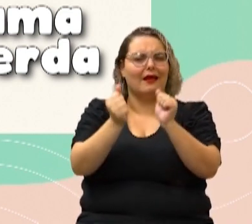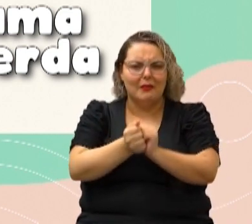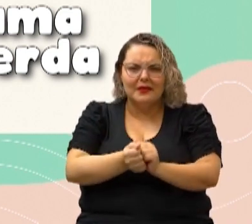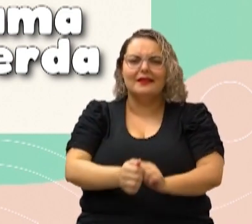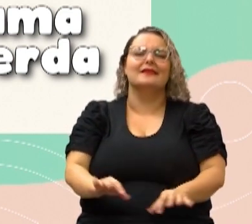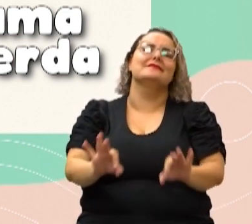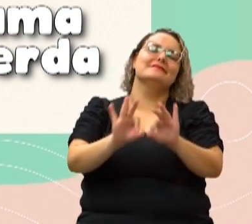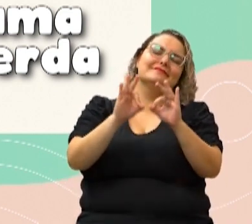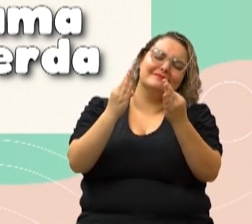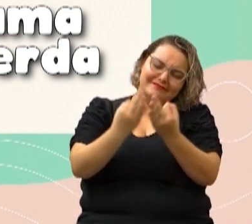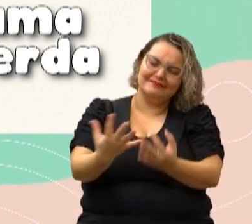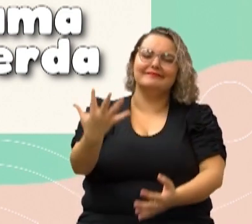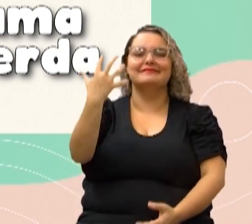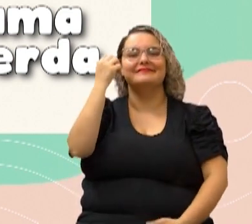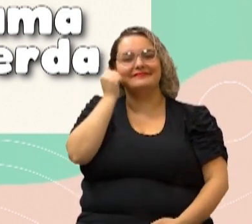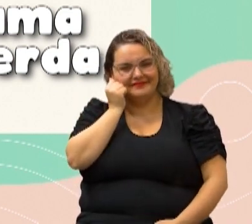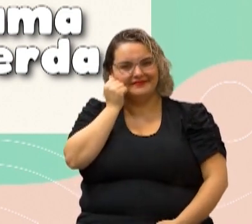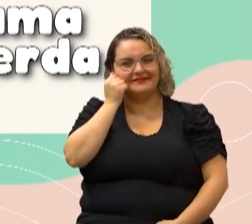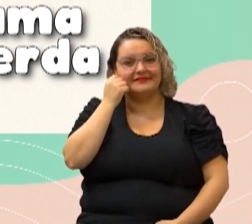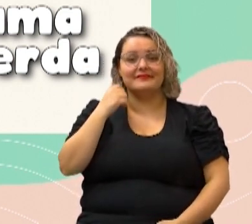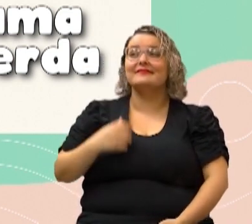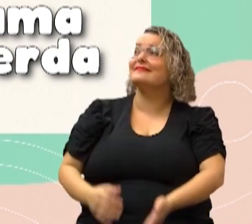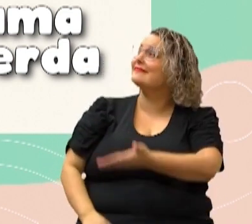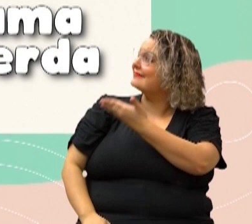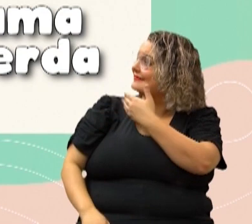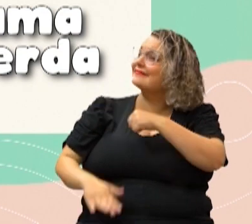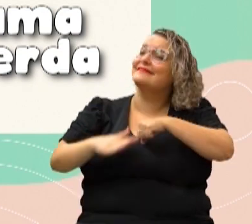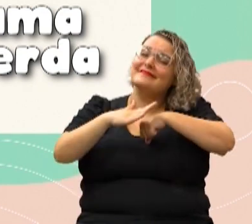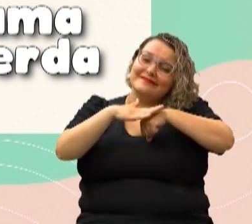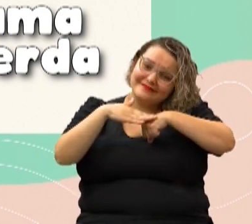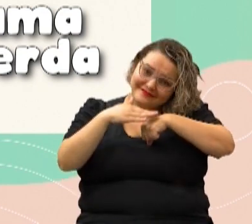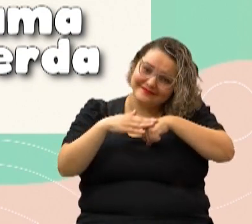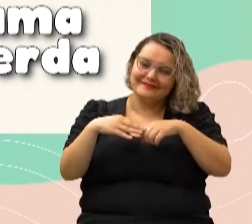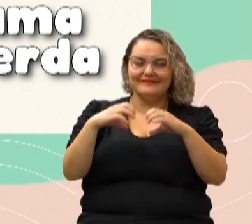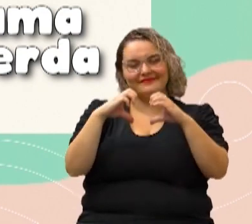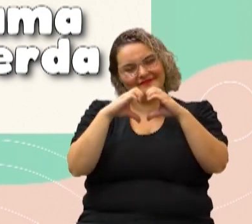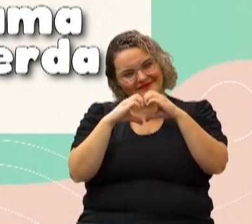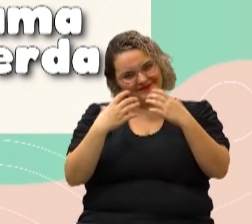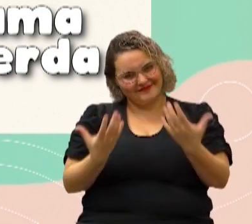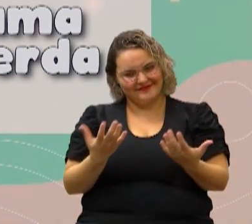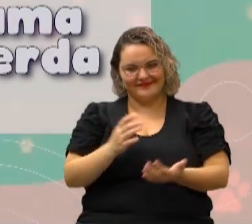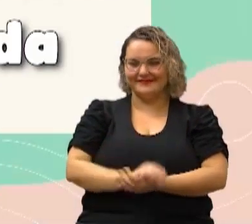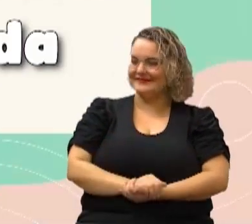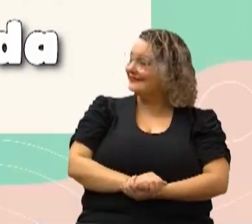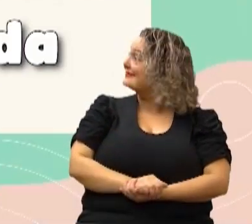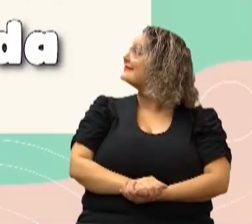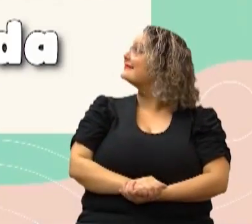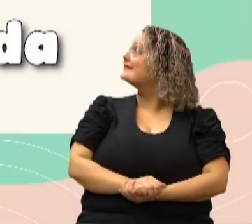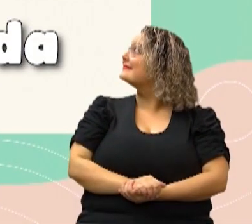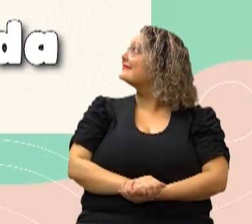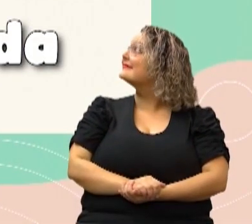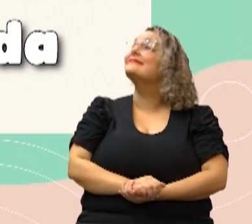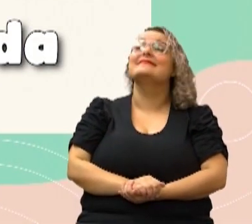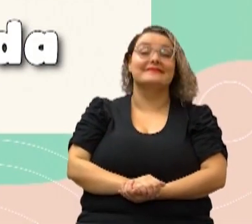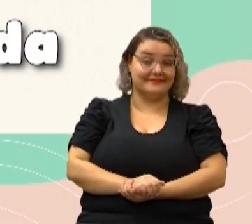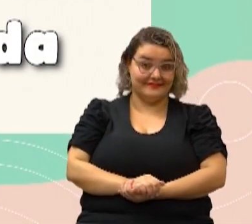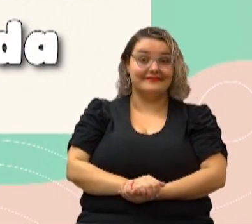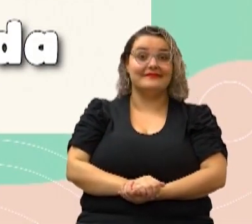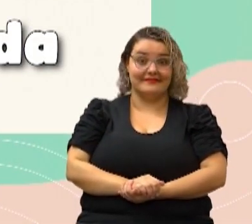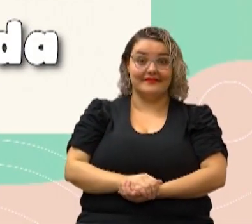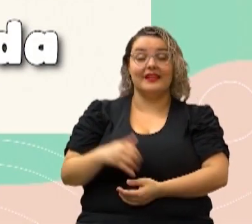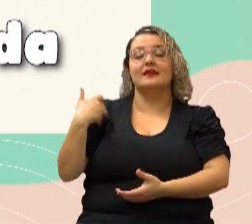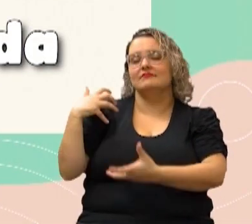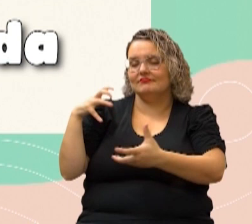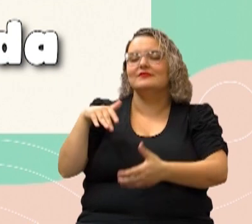saudável, pronta para uma adoção responsável. Ela é muito carinhosa e amorosa. A Gabriela é uma